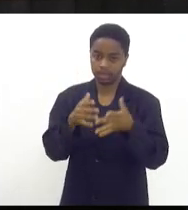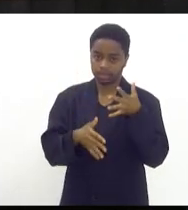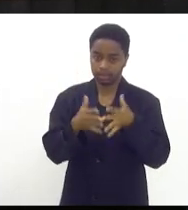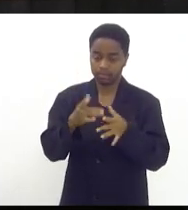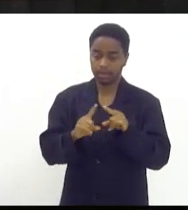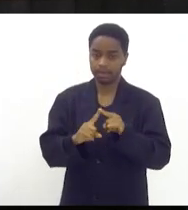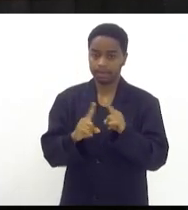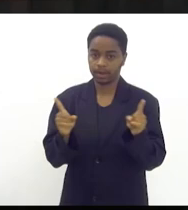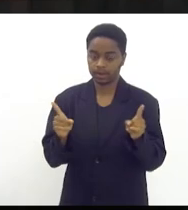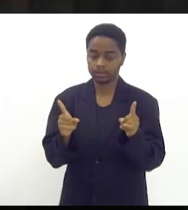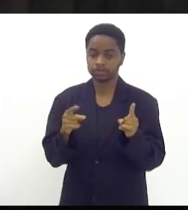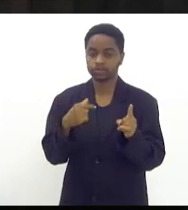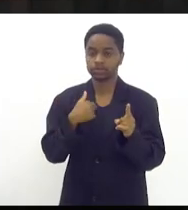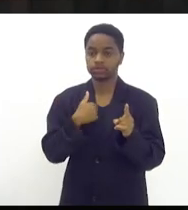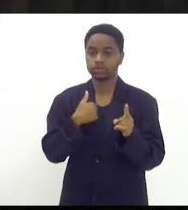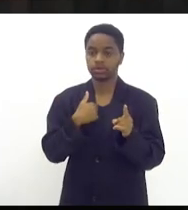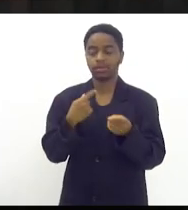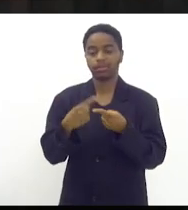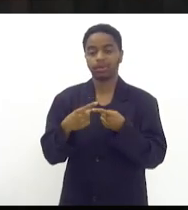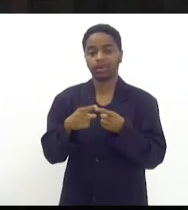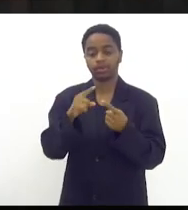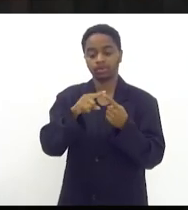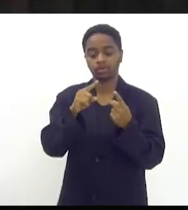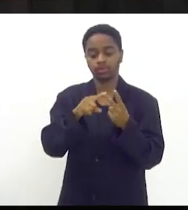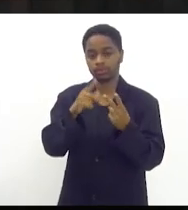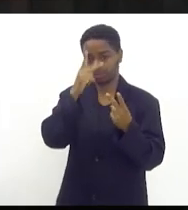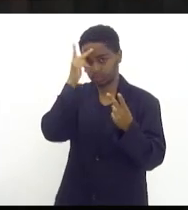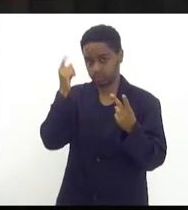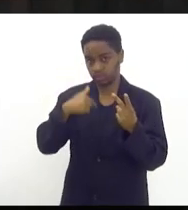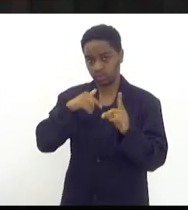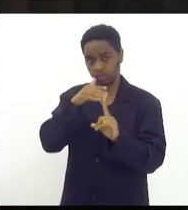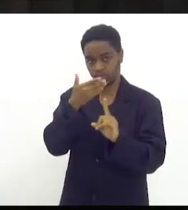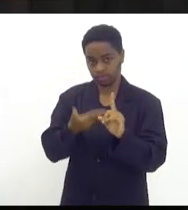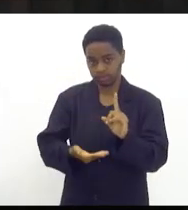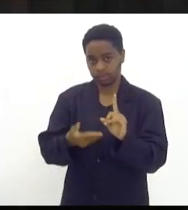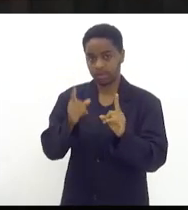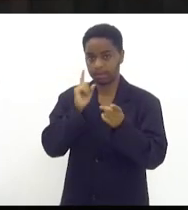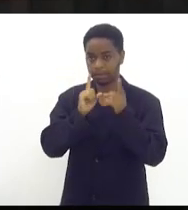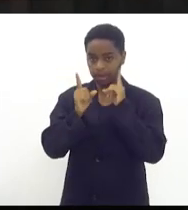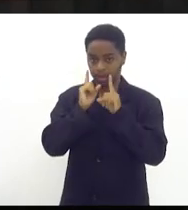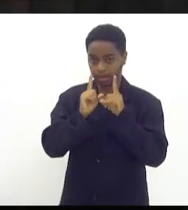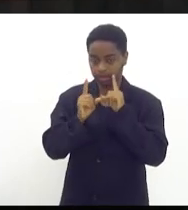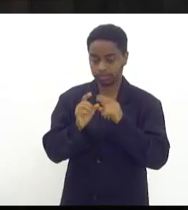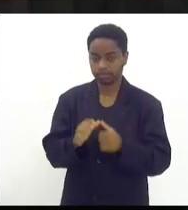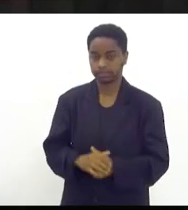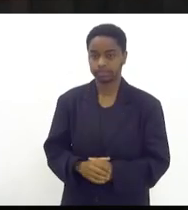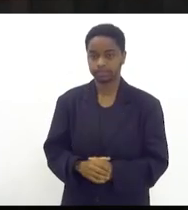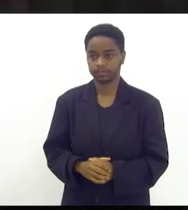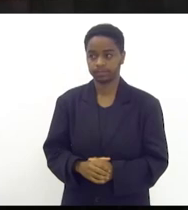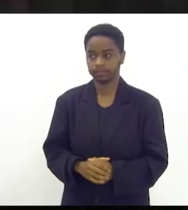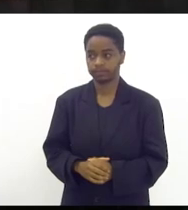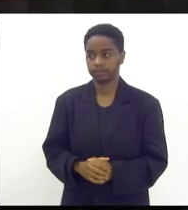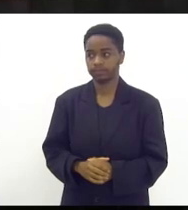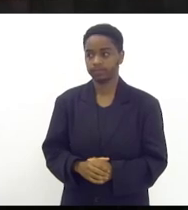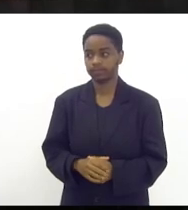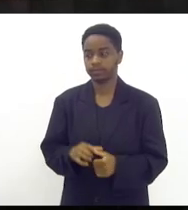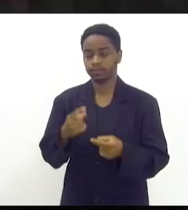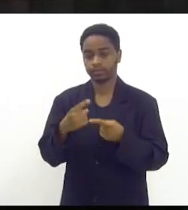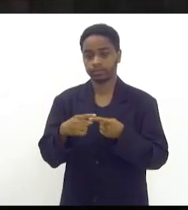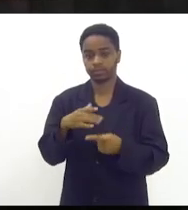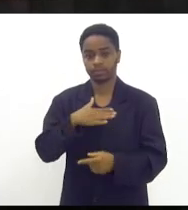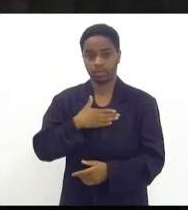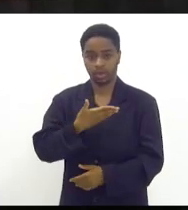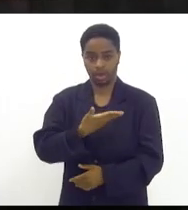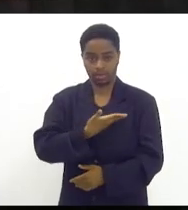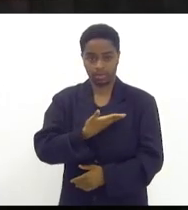Mas eu queria, porque são duas pessoas que eu estou homenageando lá em Maricá, que apesar de serem amigos